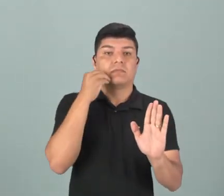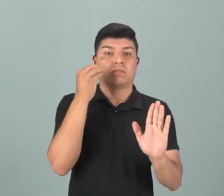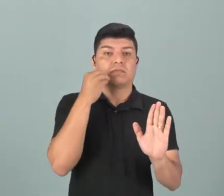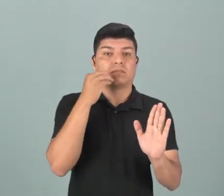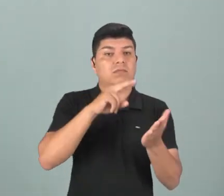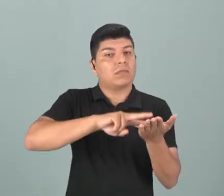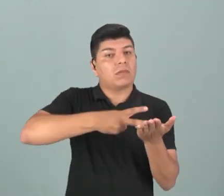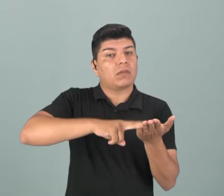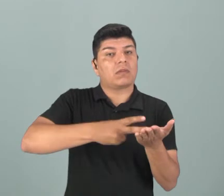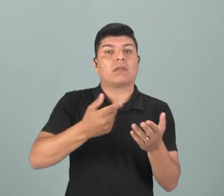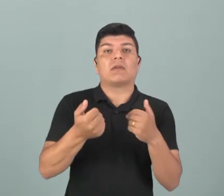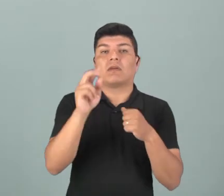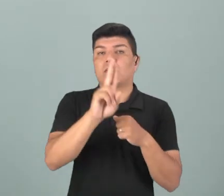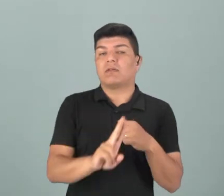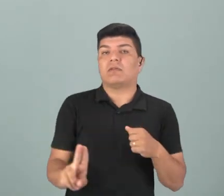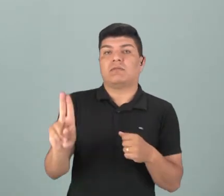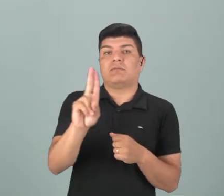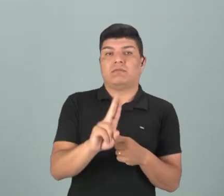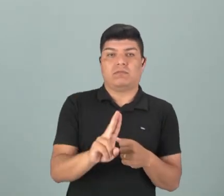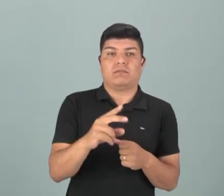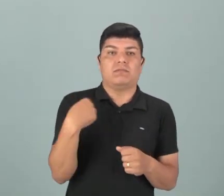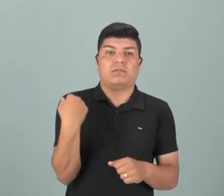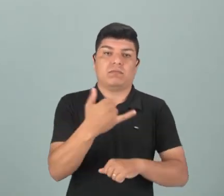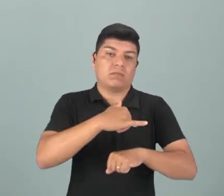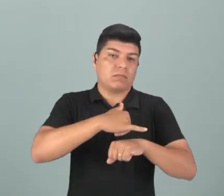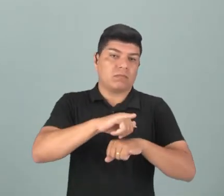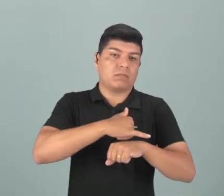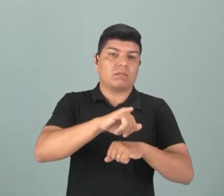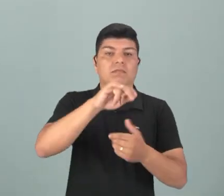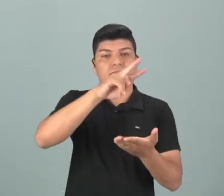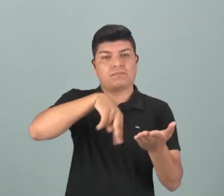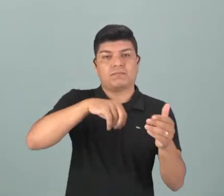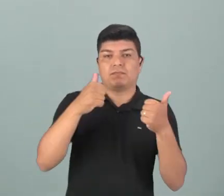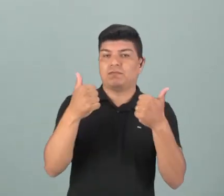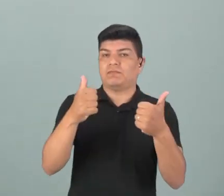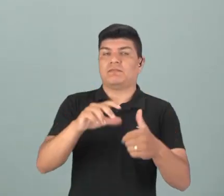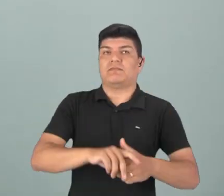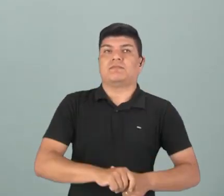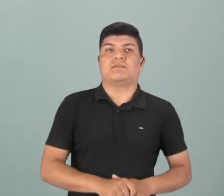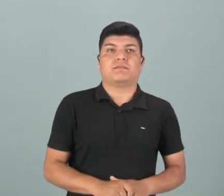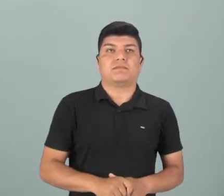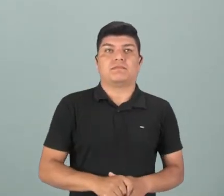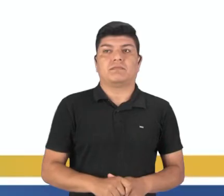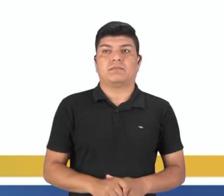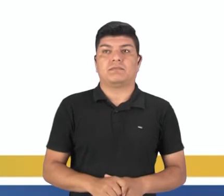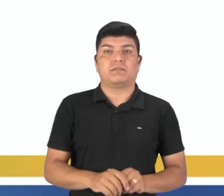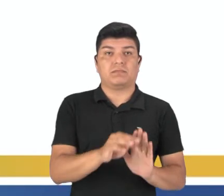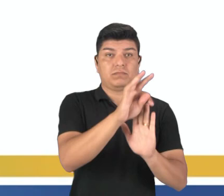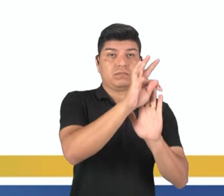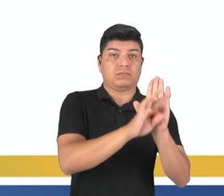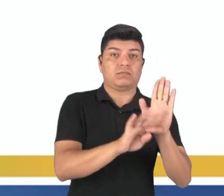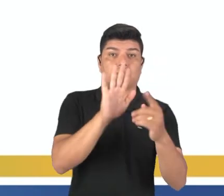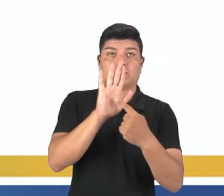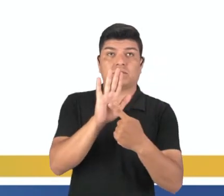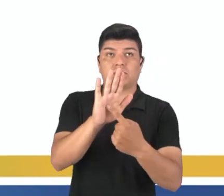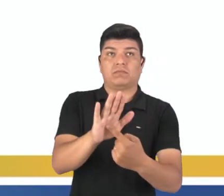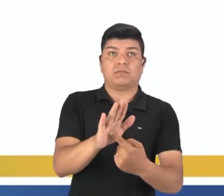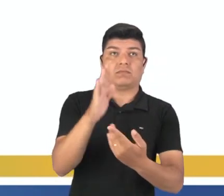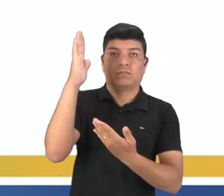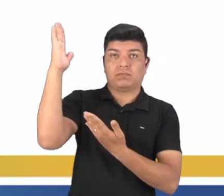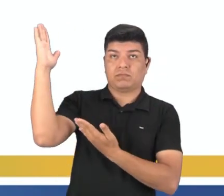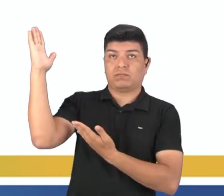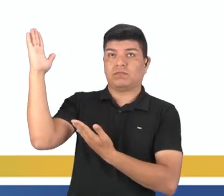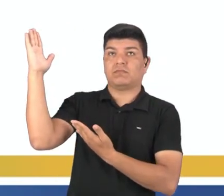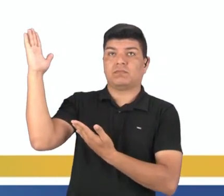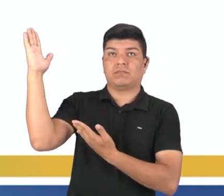tentar fazer uma interpretação usando as nossas estratégias de leitura tá vamos lá esse texto tá aí ó sobre a causa